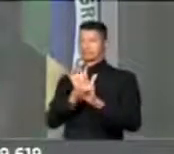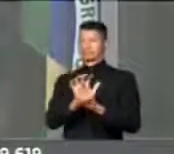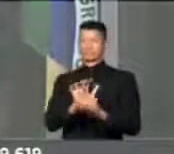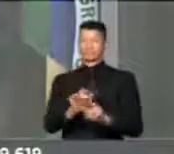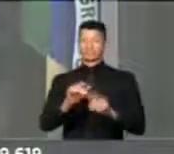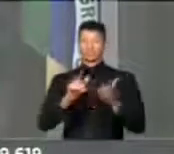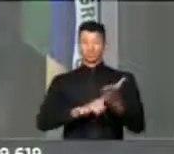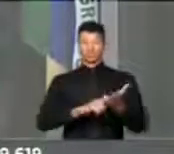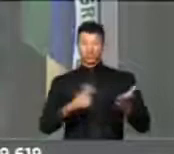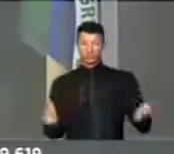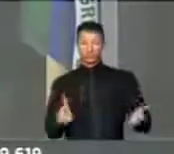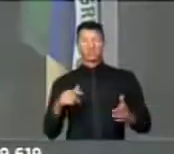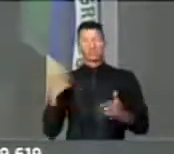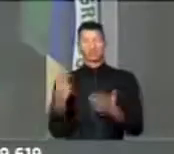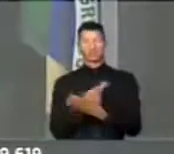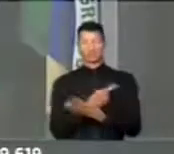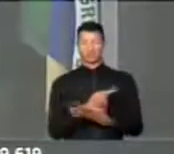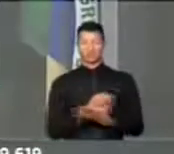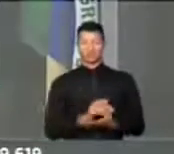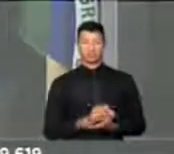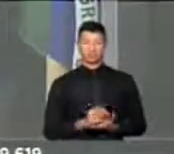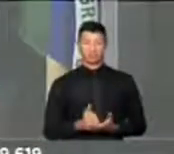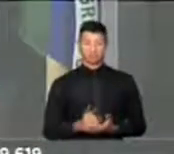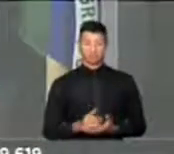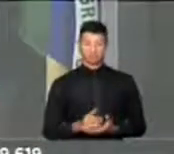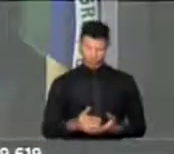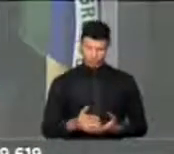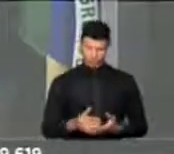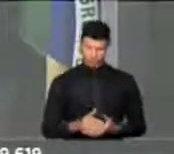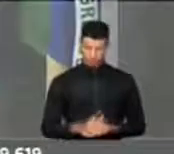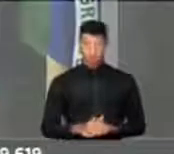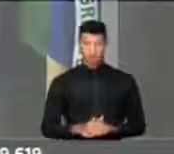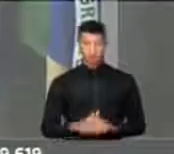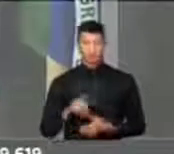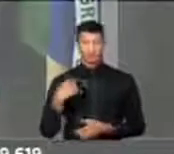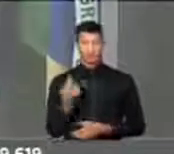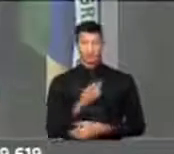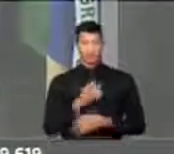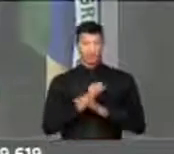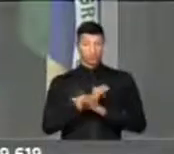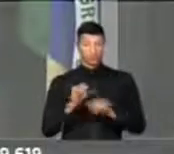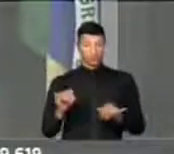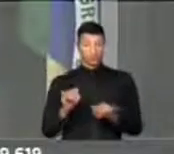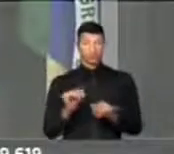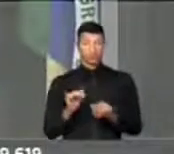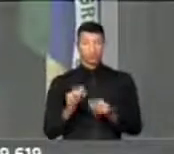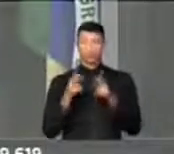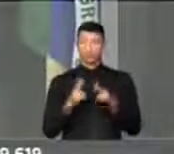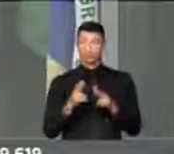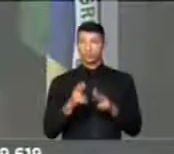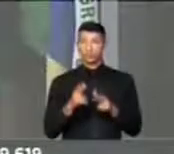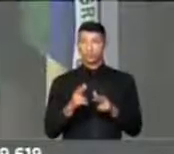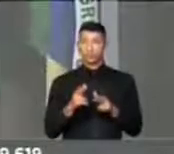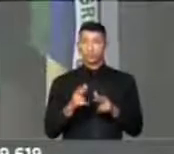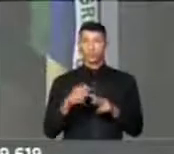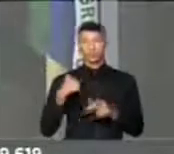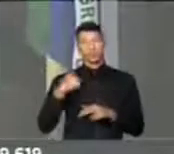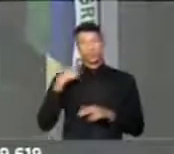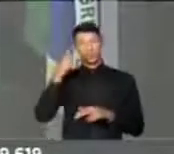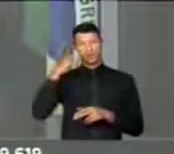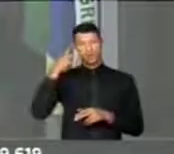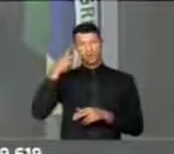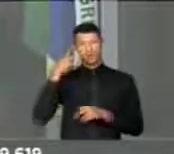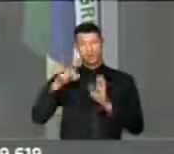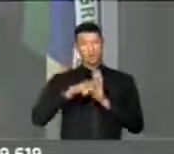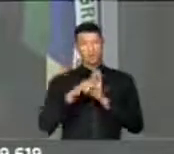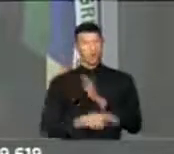nos jornais que elas estão acontecendo. Estou dizendo isso como um décimo parlamentar do